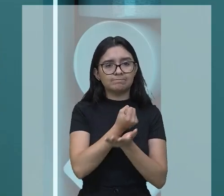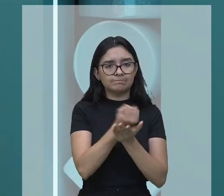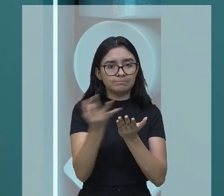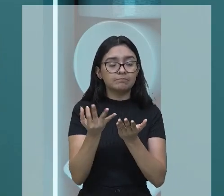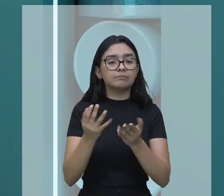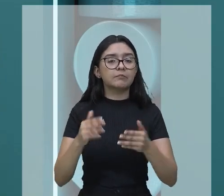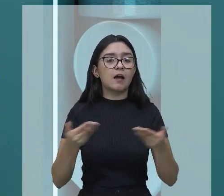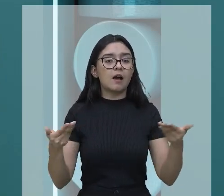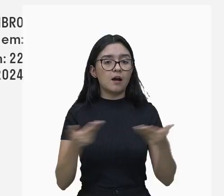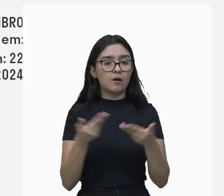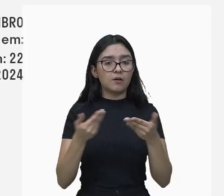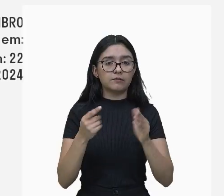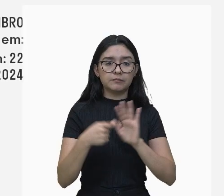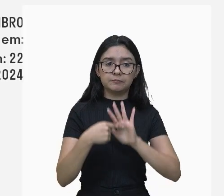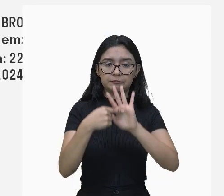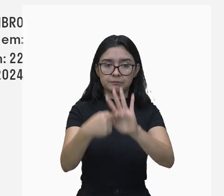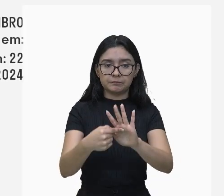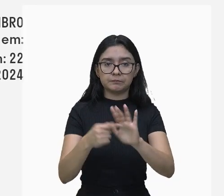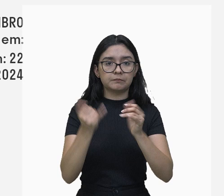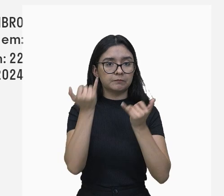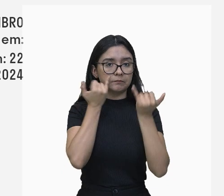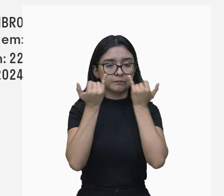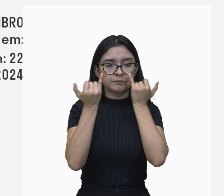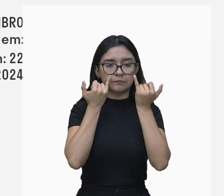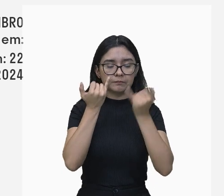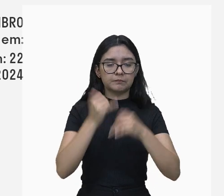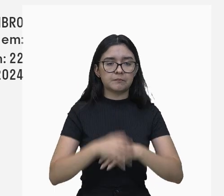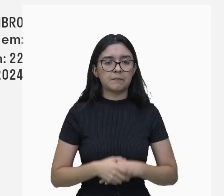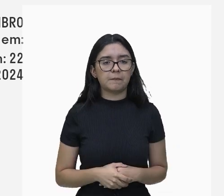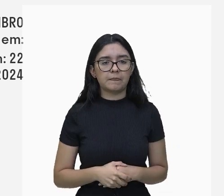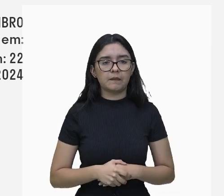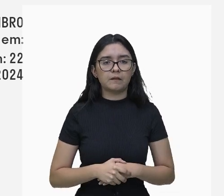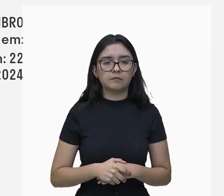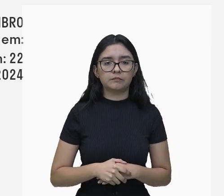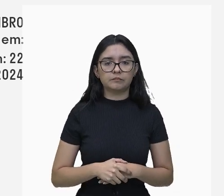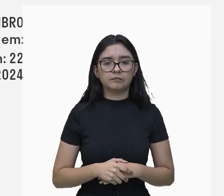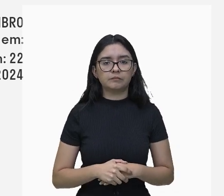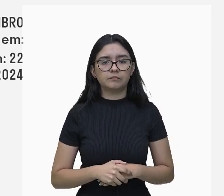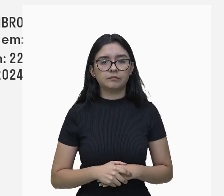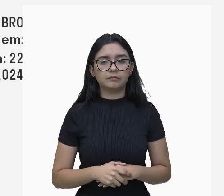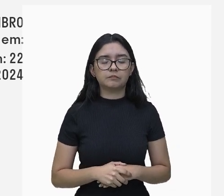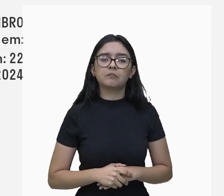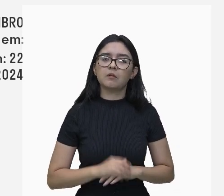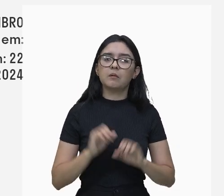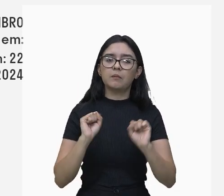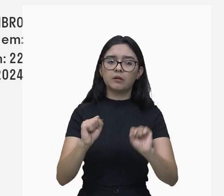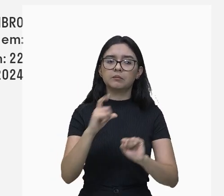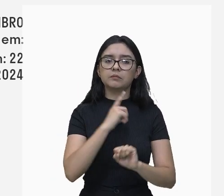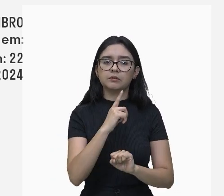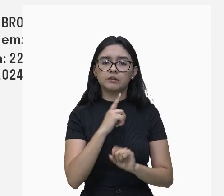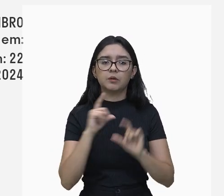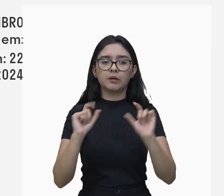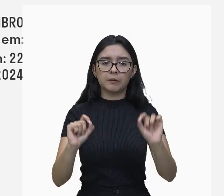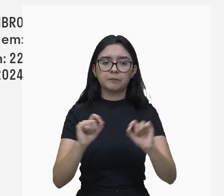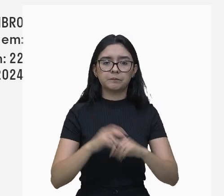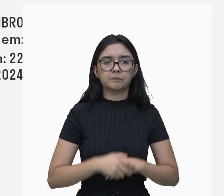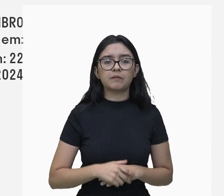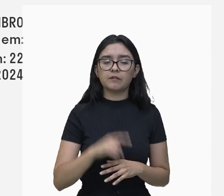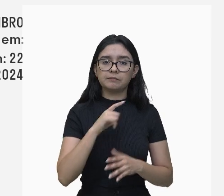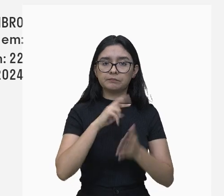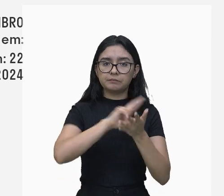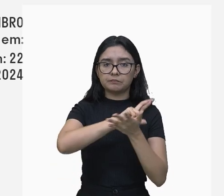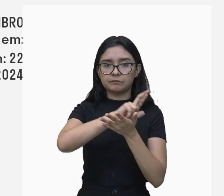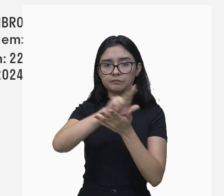nossa cartela que nos traz a seguinte informação. Podemos encontrar divisões